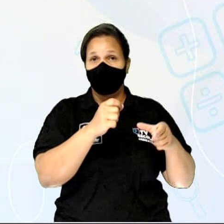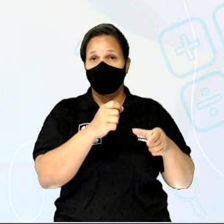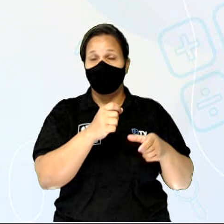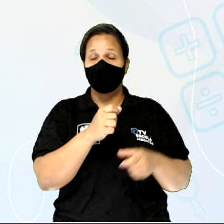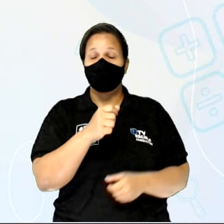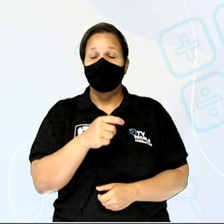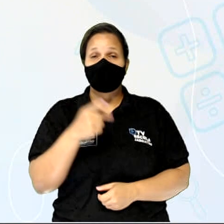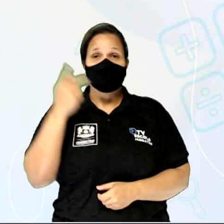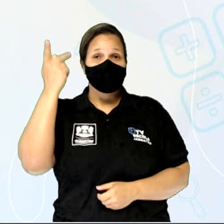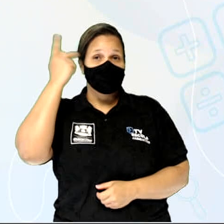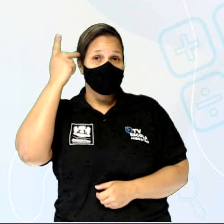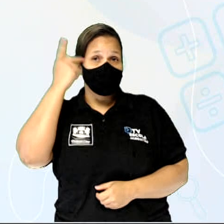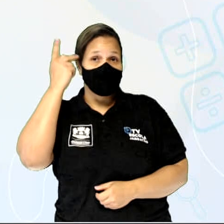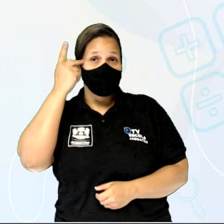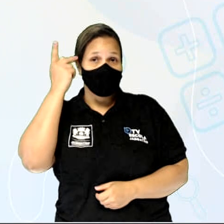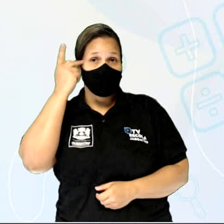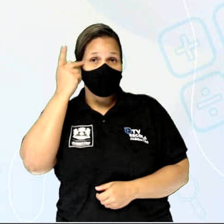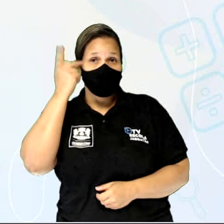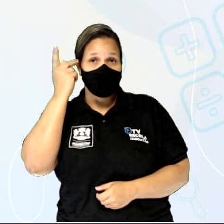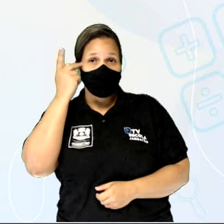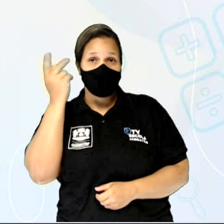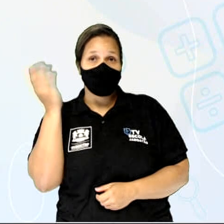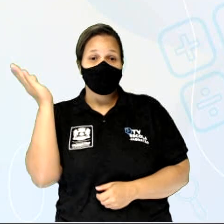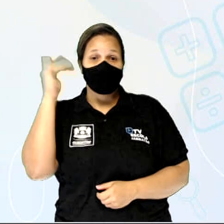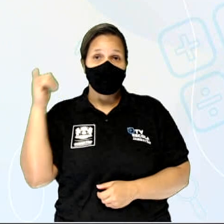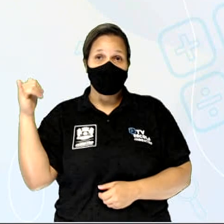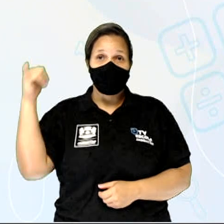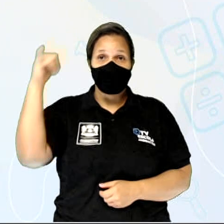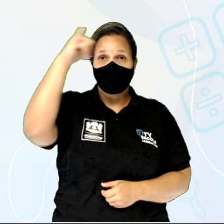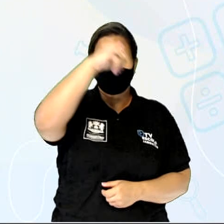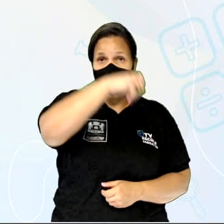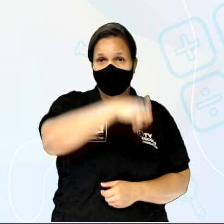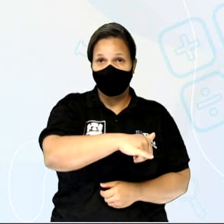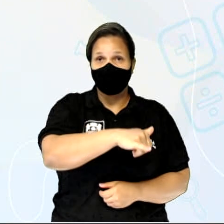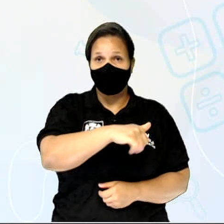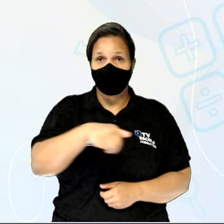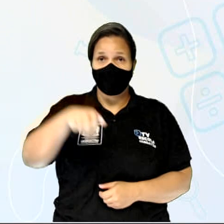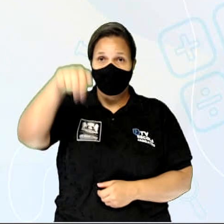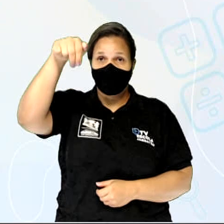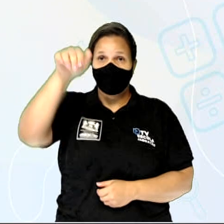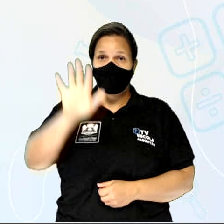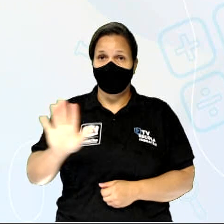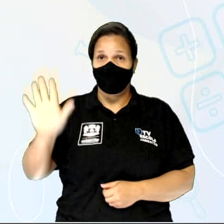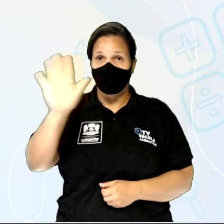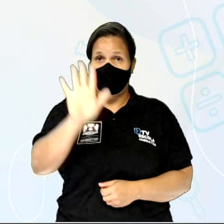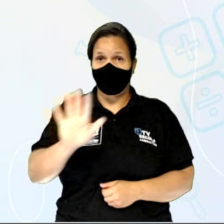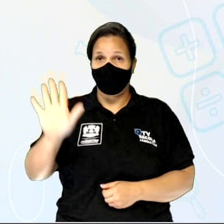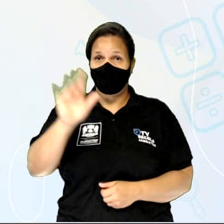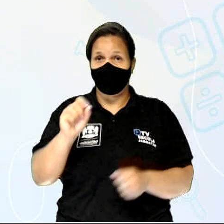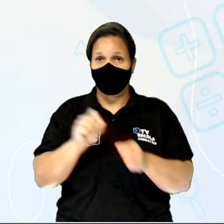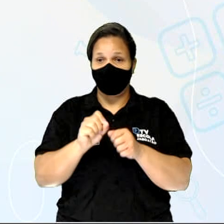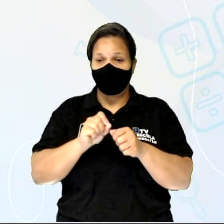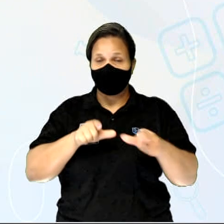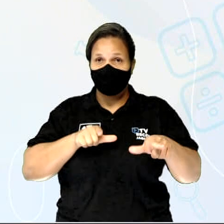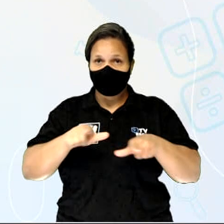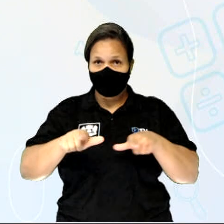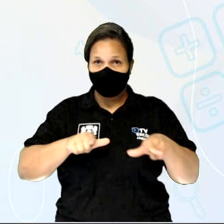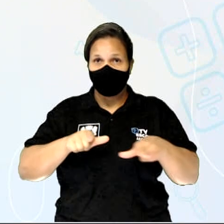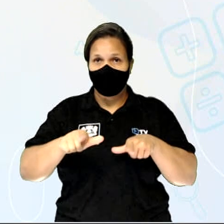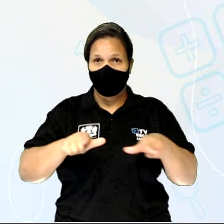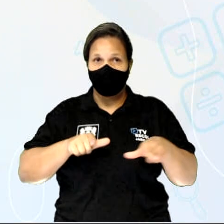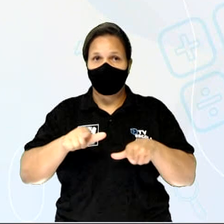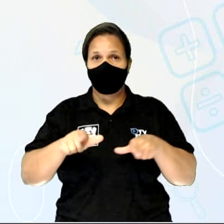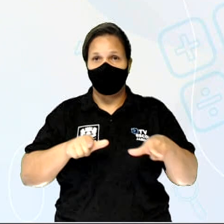Nordeste para fazer algumas visitas do trabalho dela. E daí é certo que, if